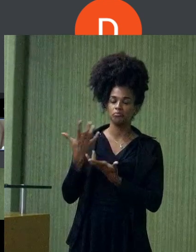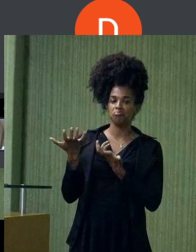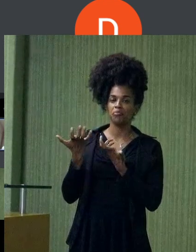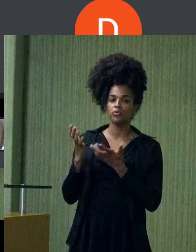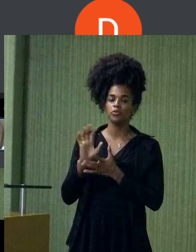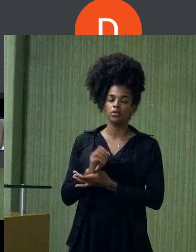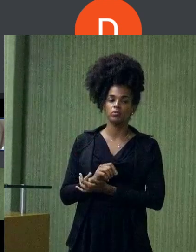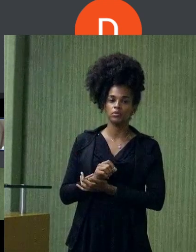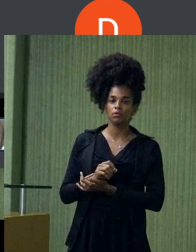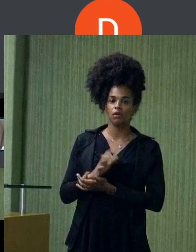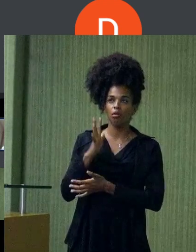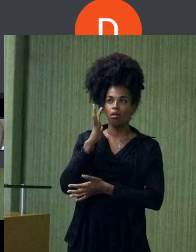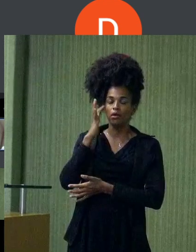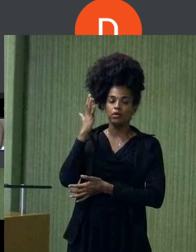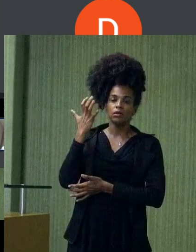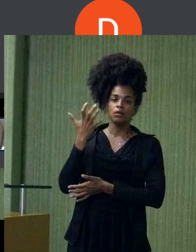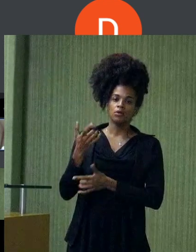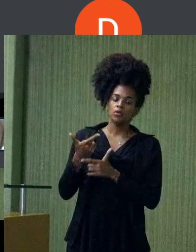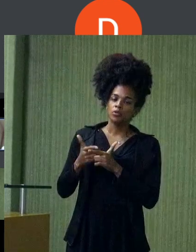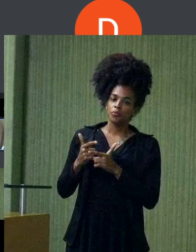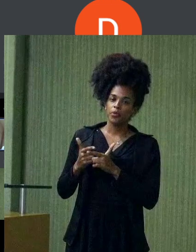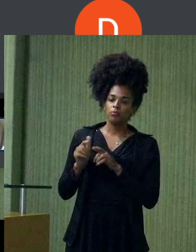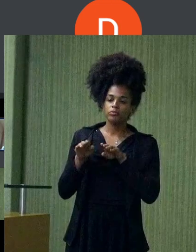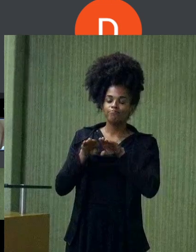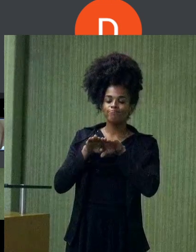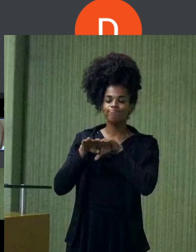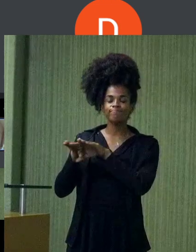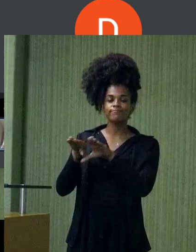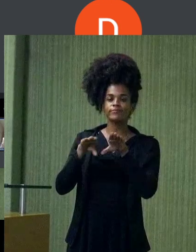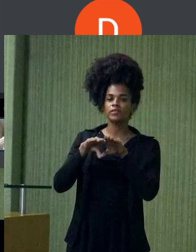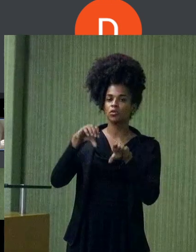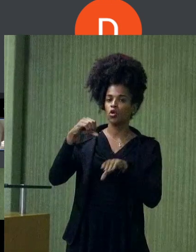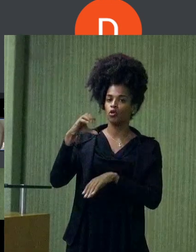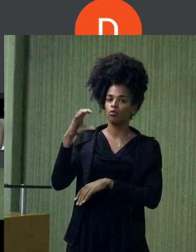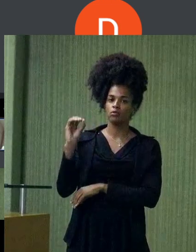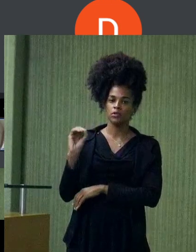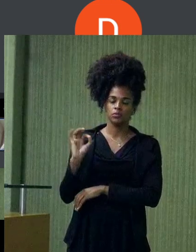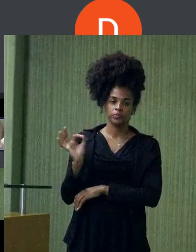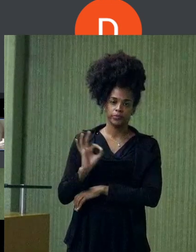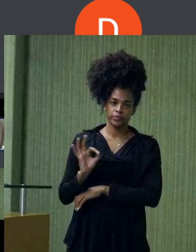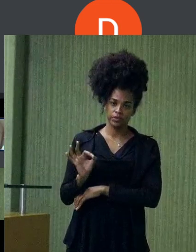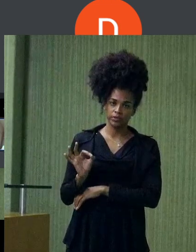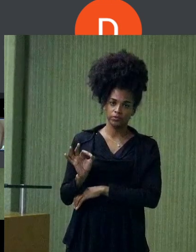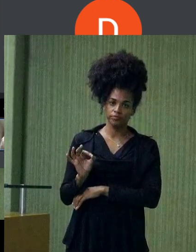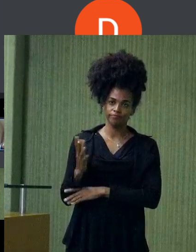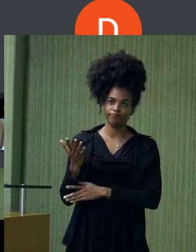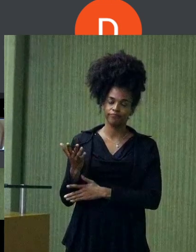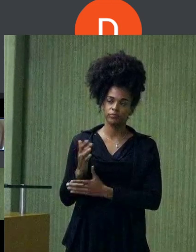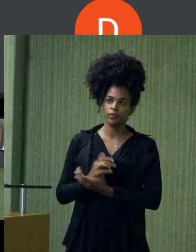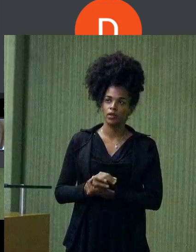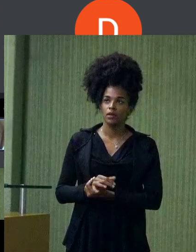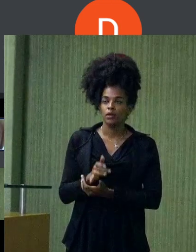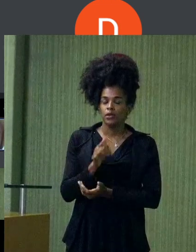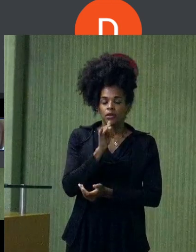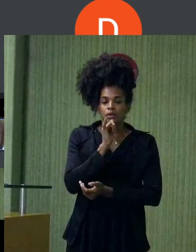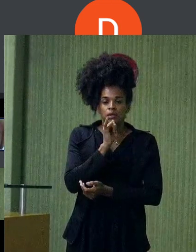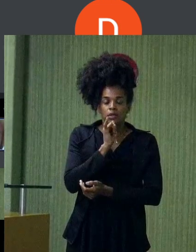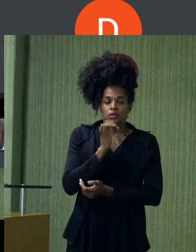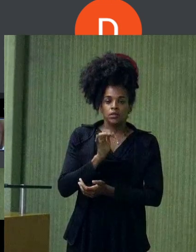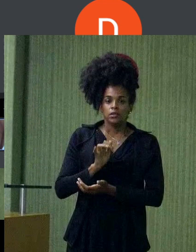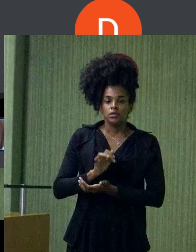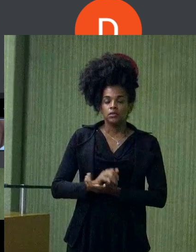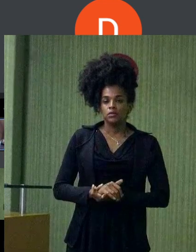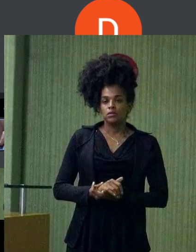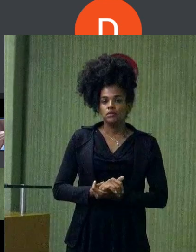entre os grupos seja igual superior a 90% Ou seja a taxa de alfabetização por exemplo dos dos dos